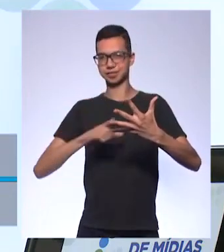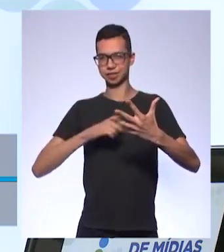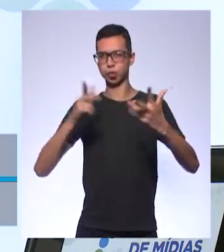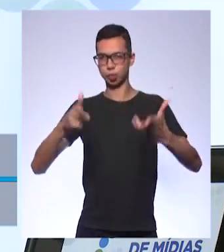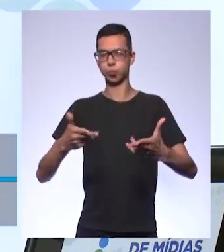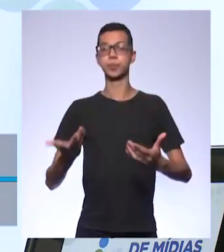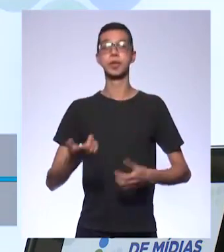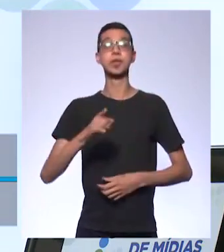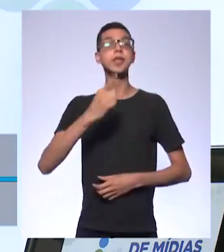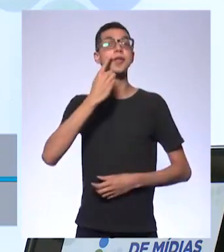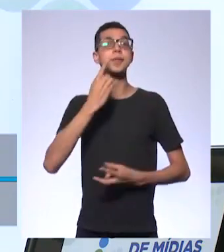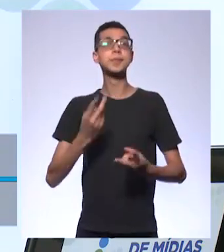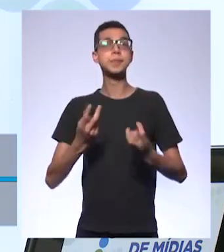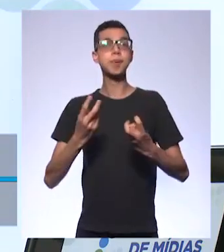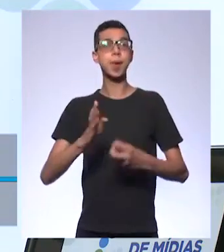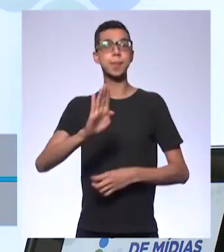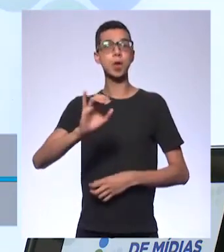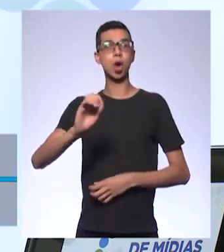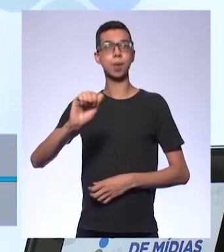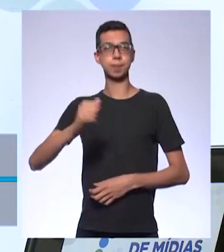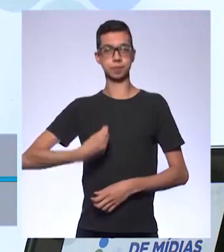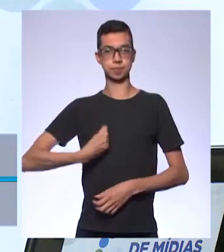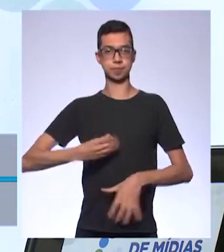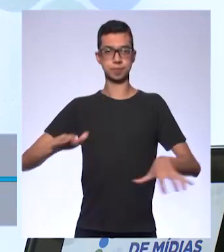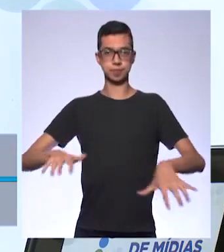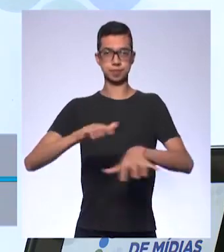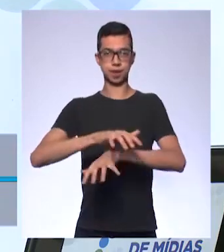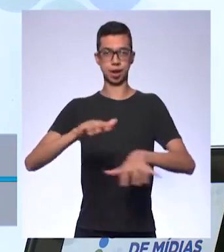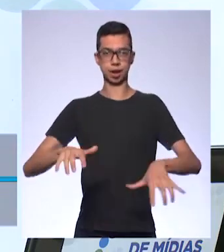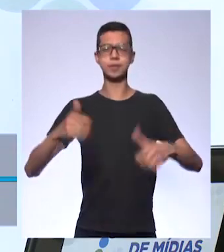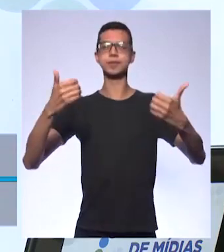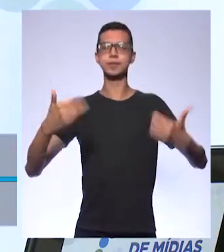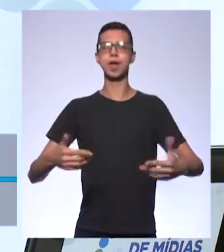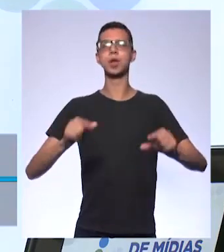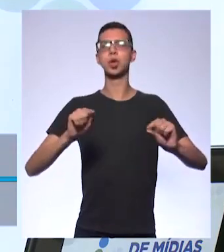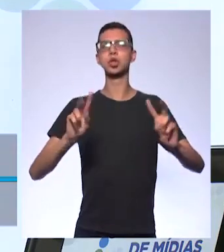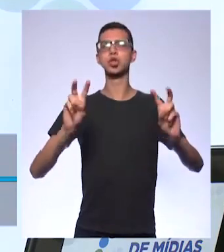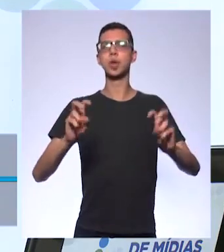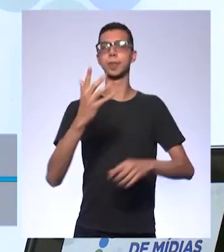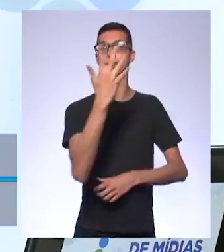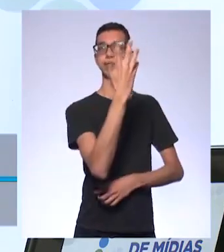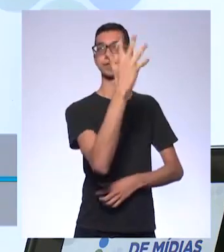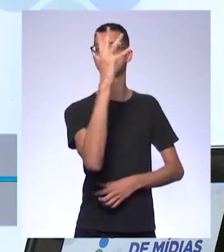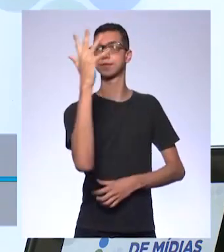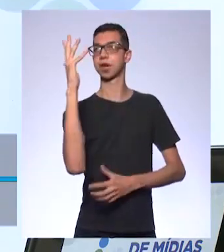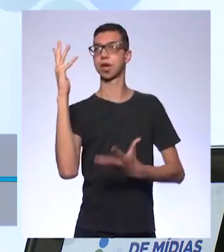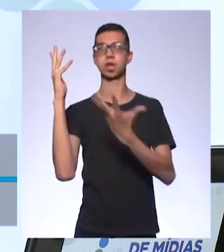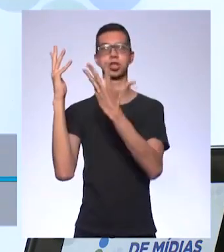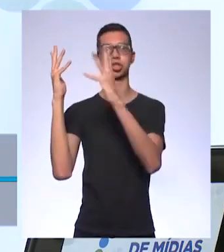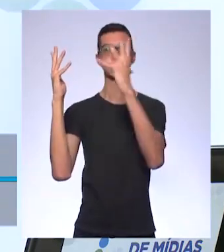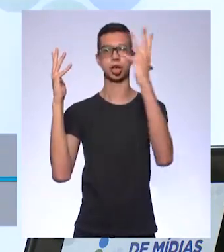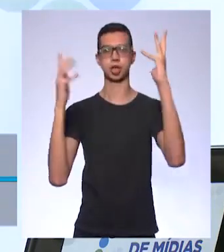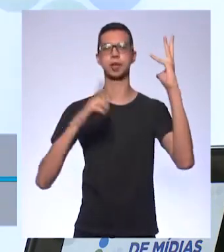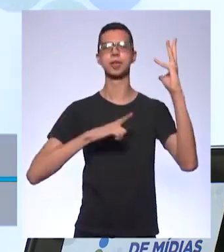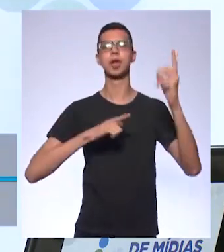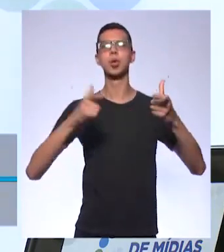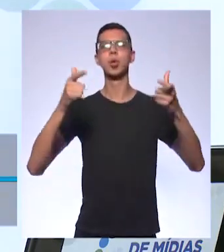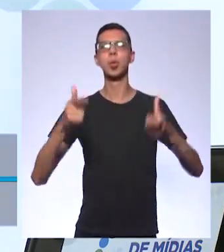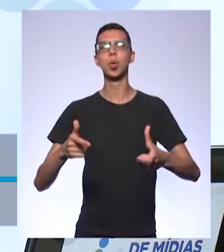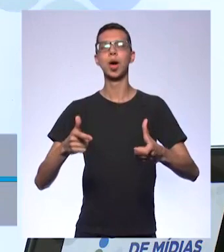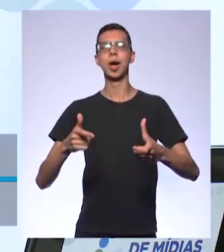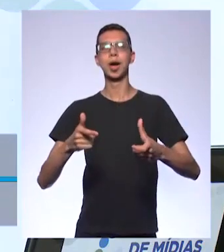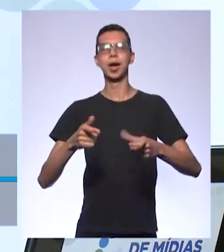isso que quando nós denominamos os biomas, nós chamamos de processos vegetativos. Então, o bioma da Caatinga, o bioma